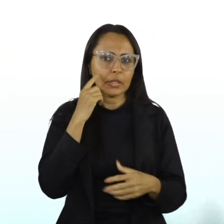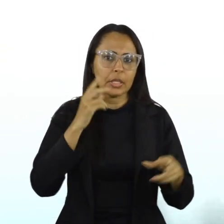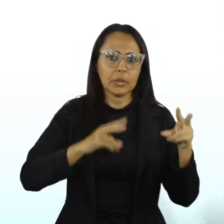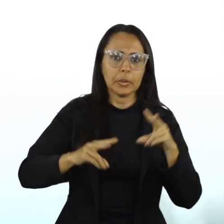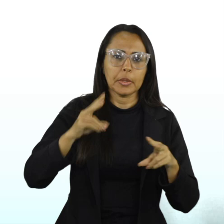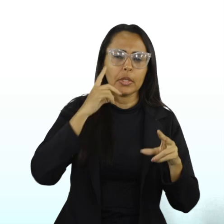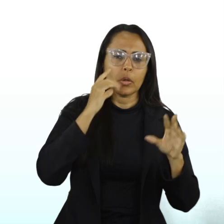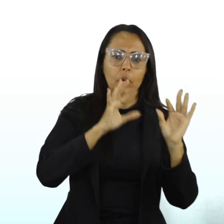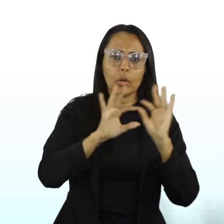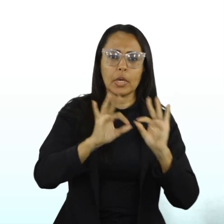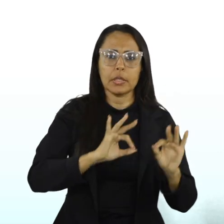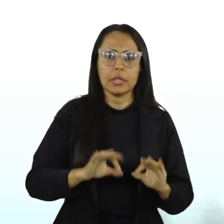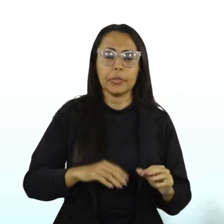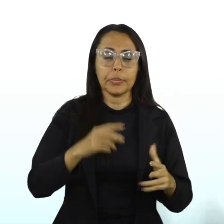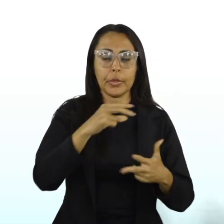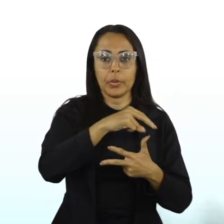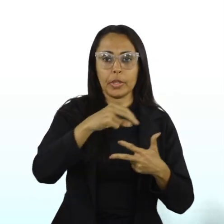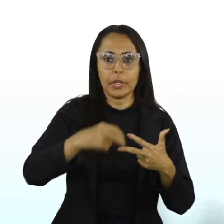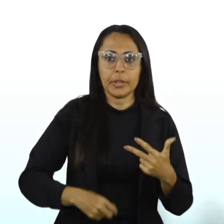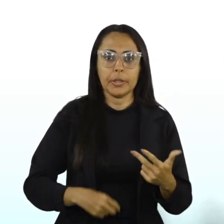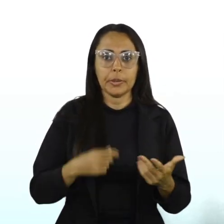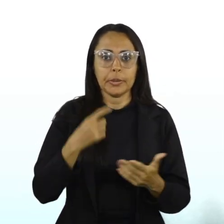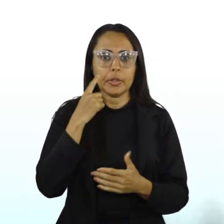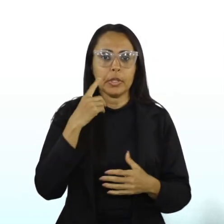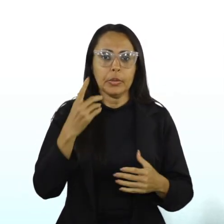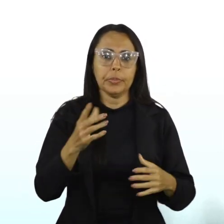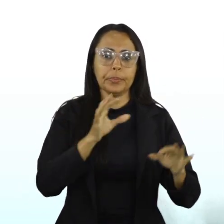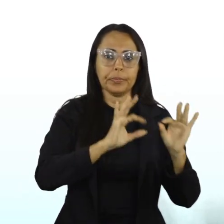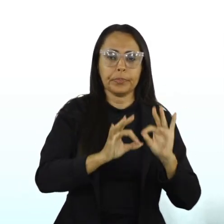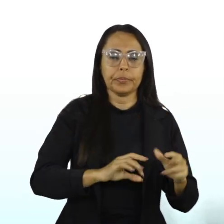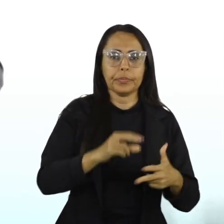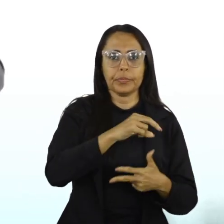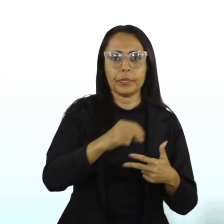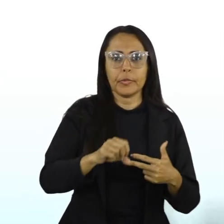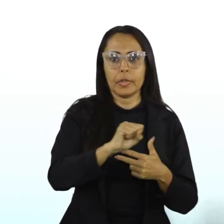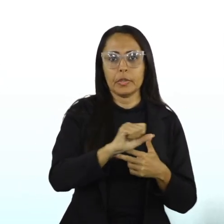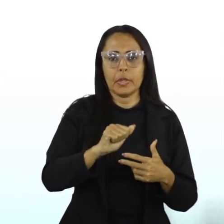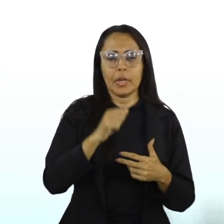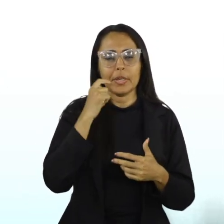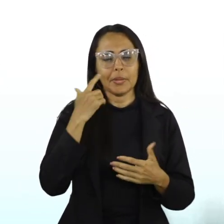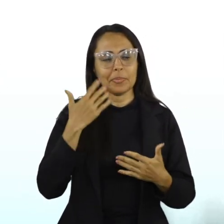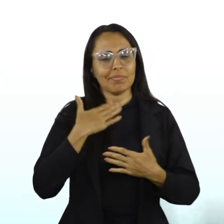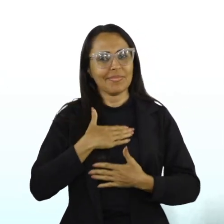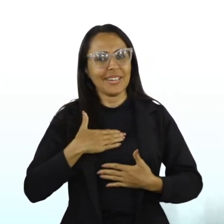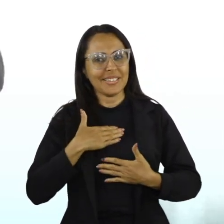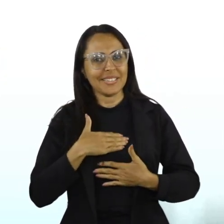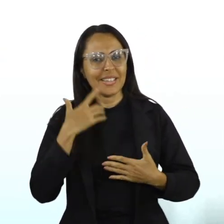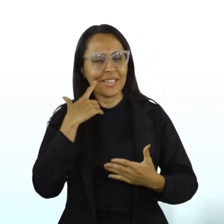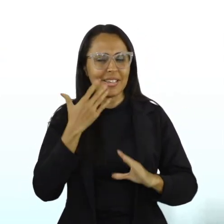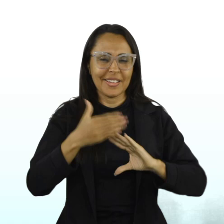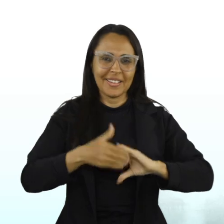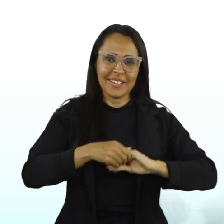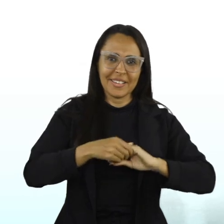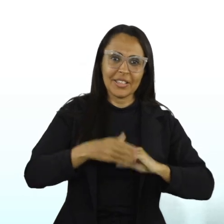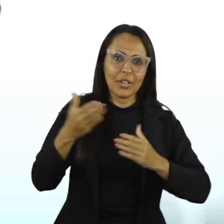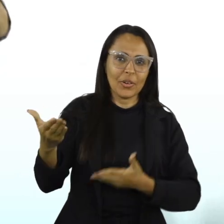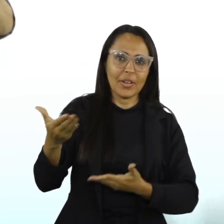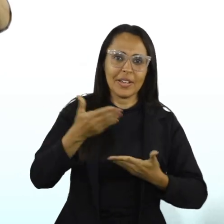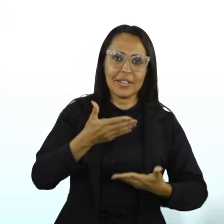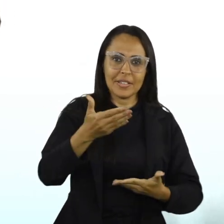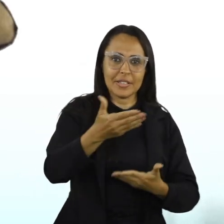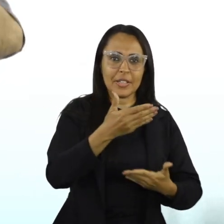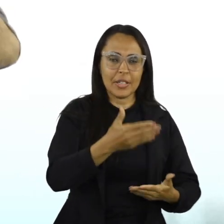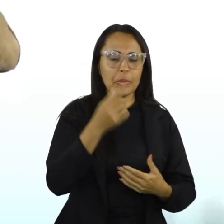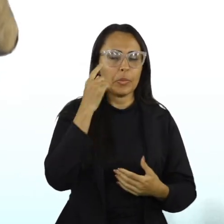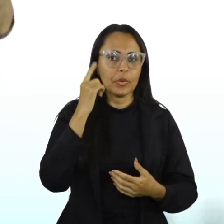se preparando para o Enem. Estamos aqui no Prepara Enem SSA e é com muito prazer que eu recebo e estou aí entrando na sua casa,